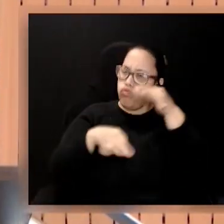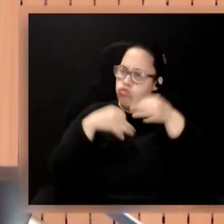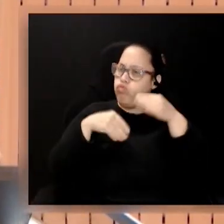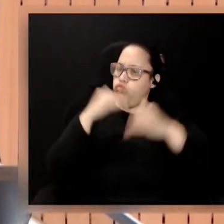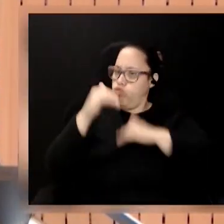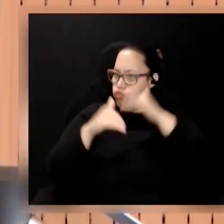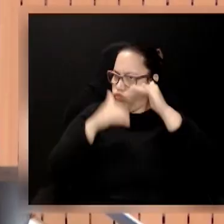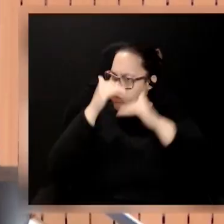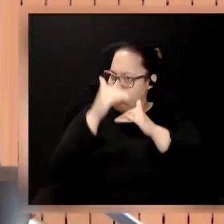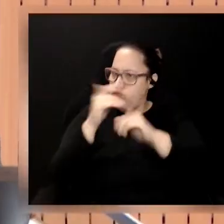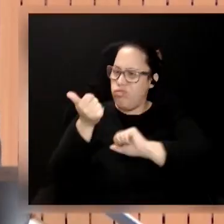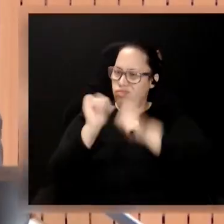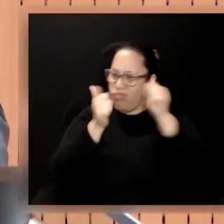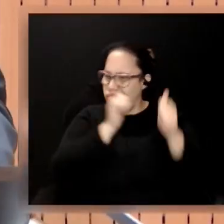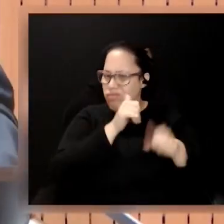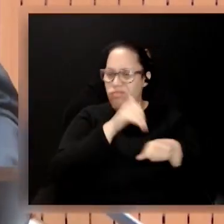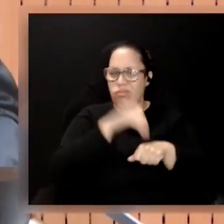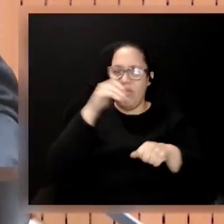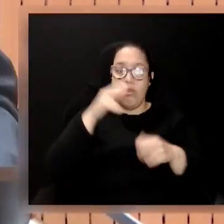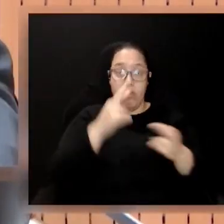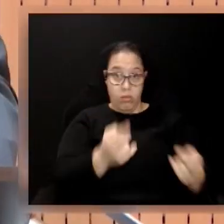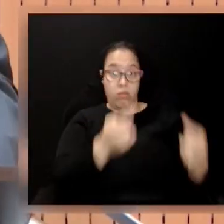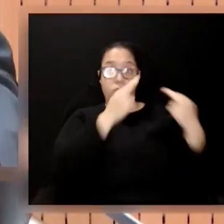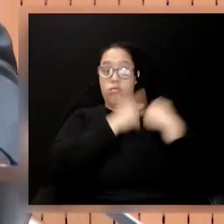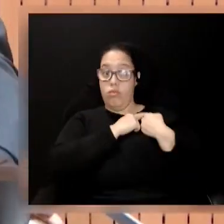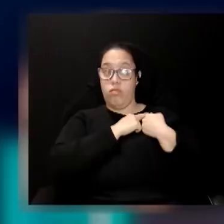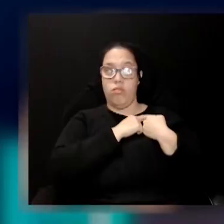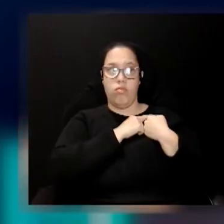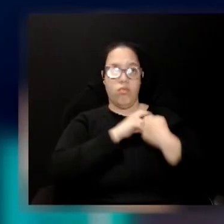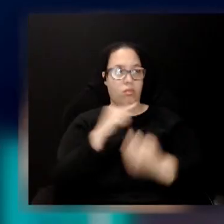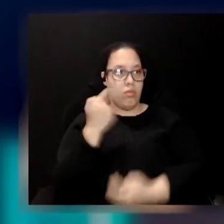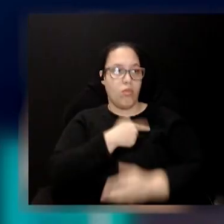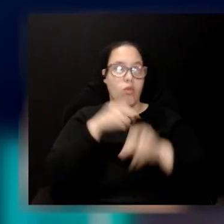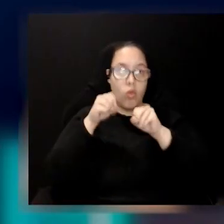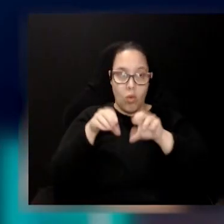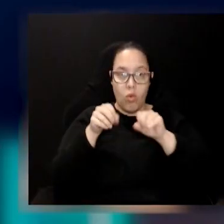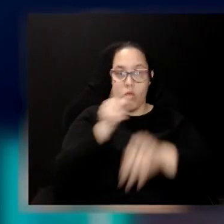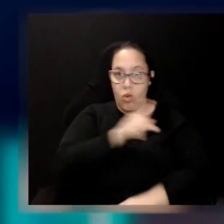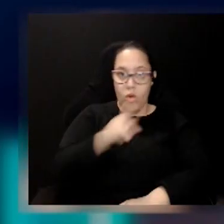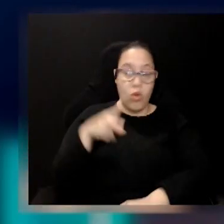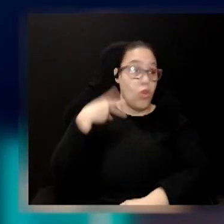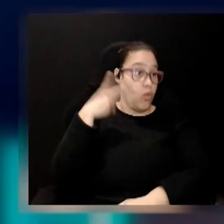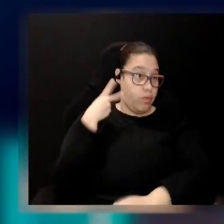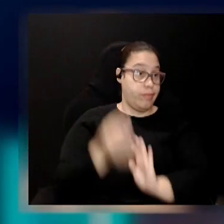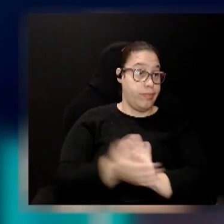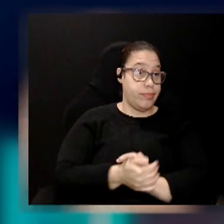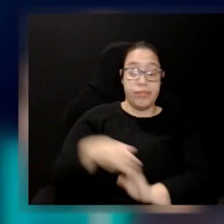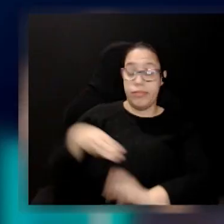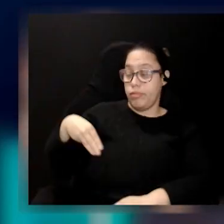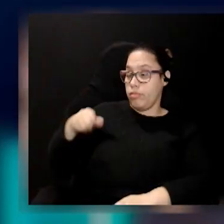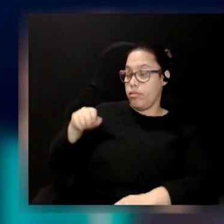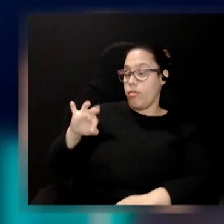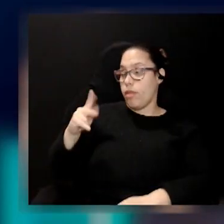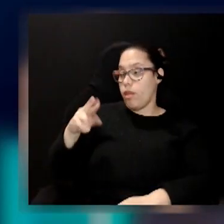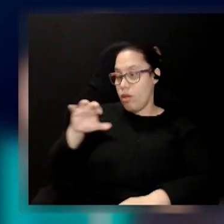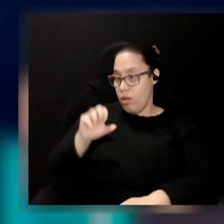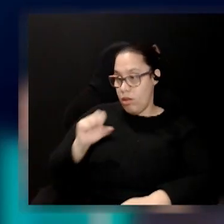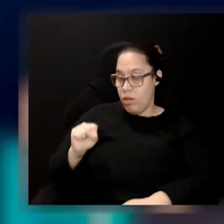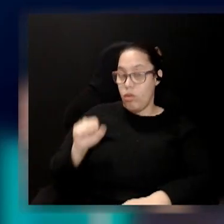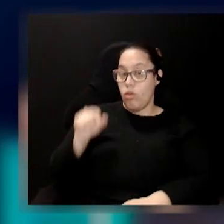das maiores responsabilidades de nós educadores, vereador. Matheus, você é um